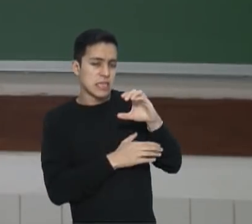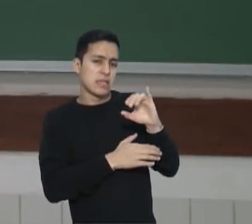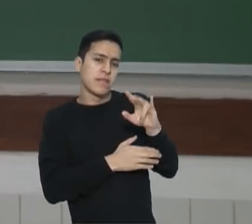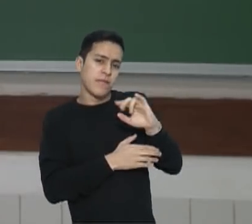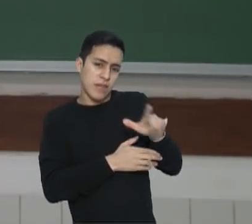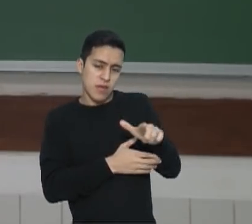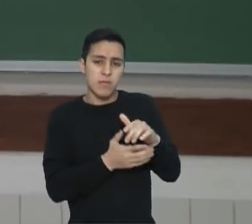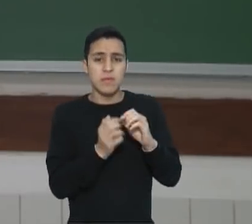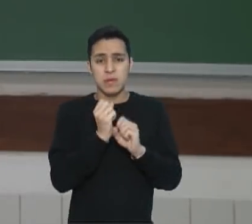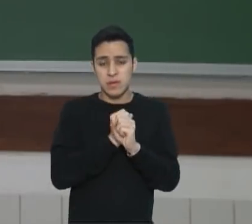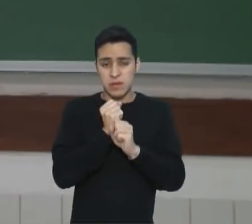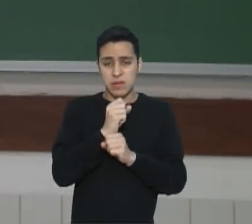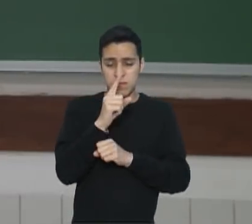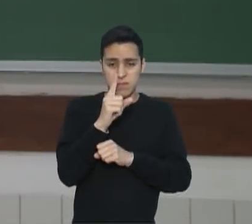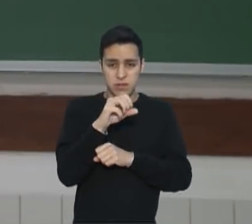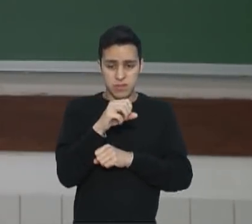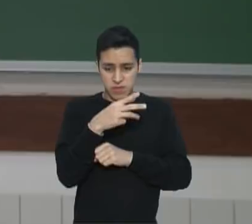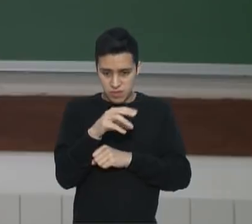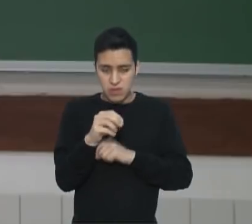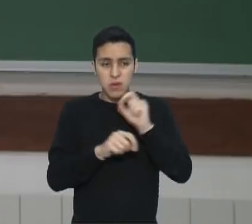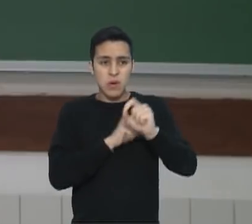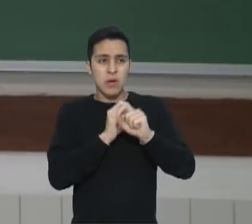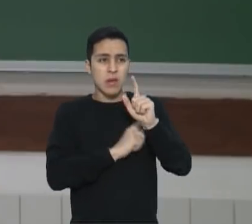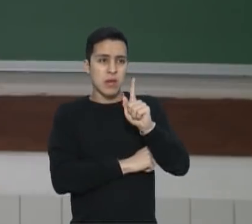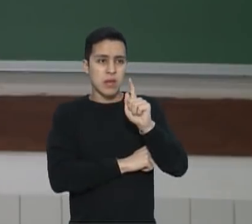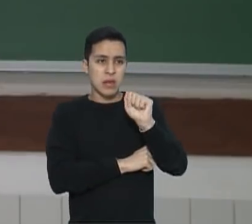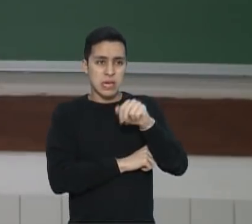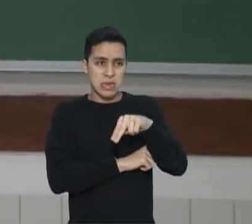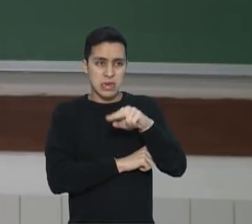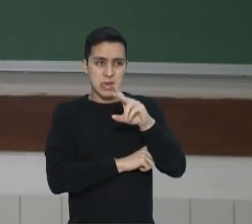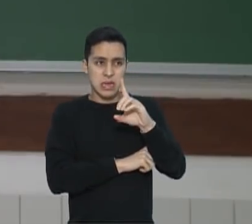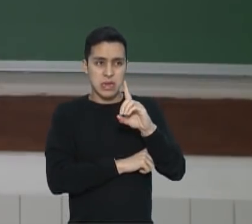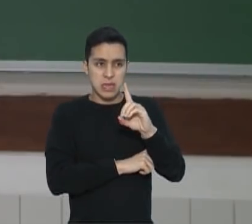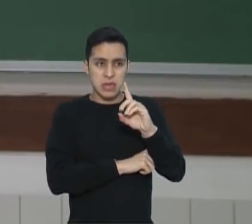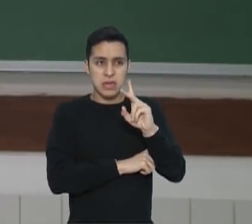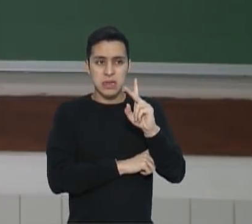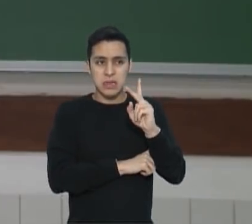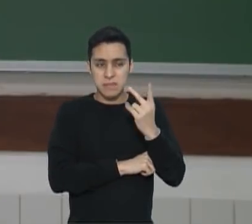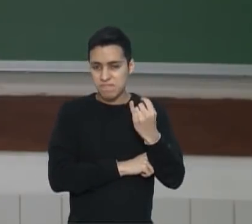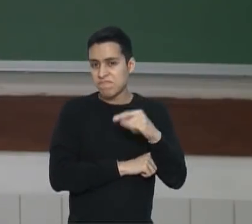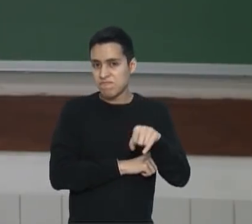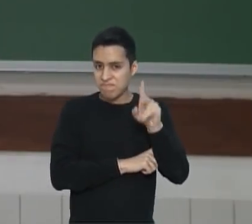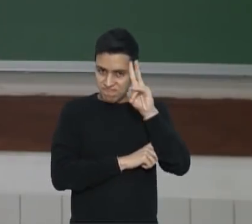civil que em 1930 o Gandhi levou à prática, não só à